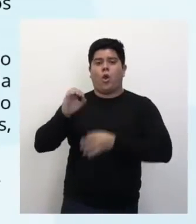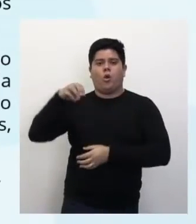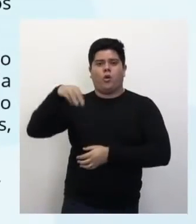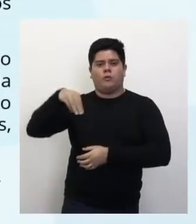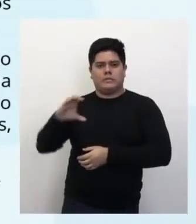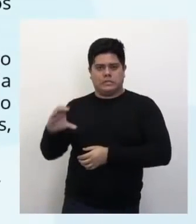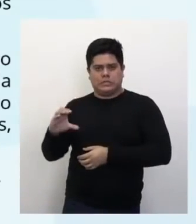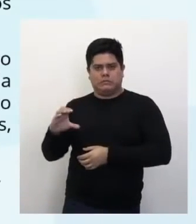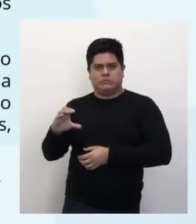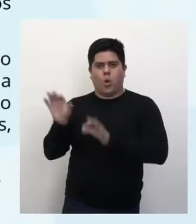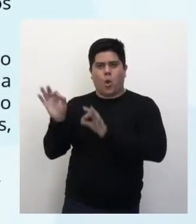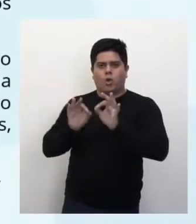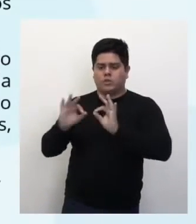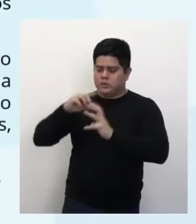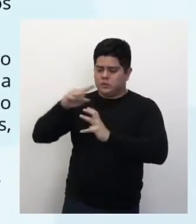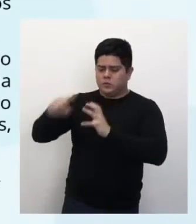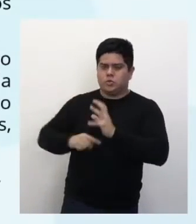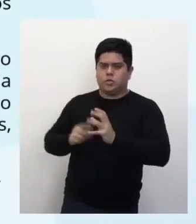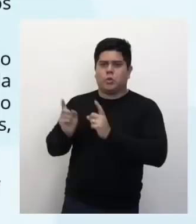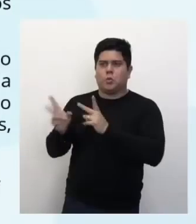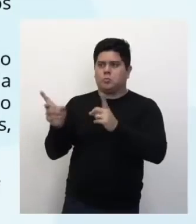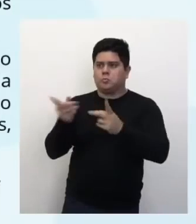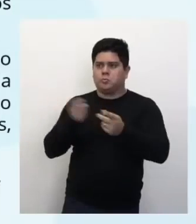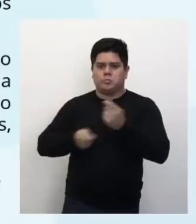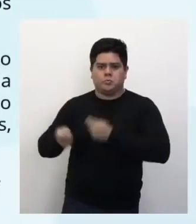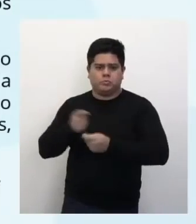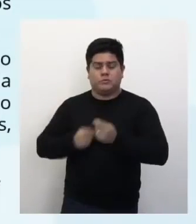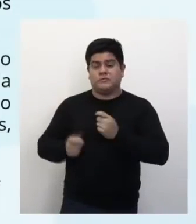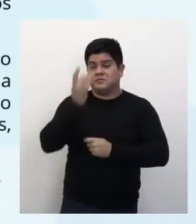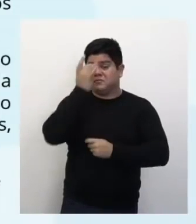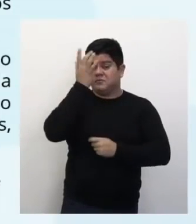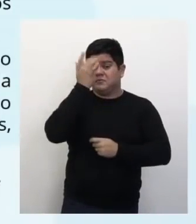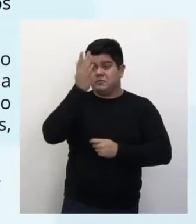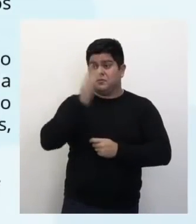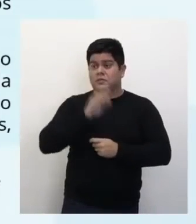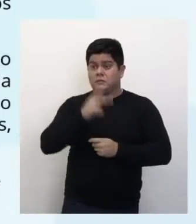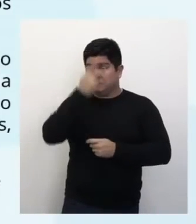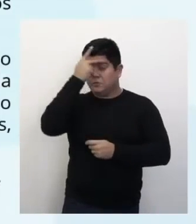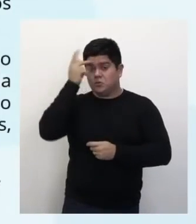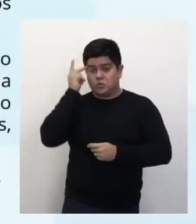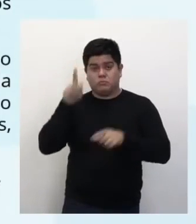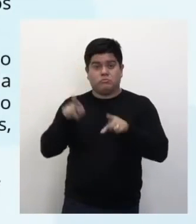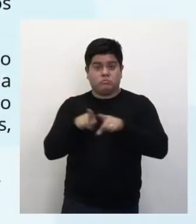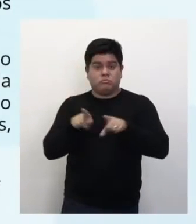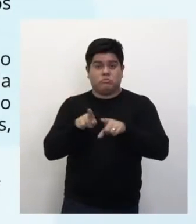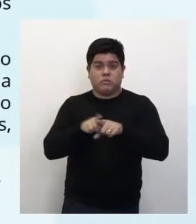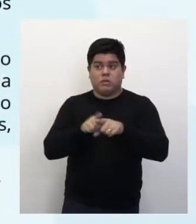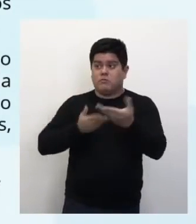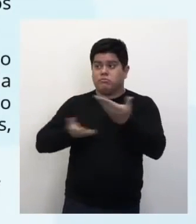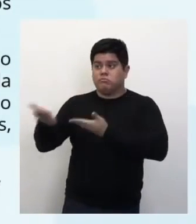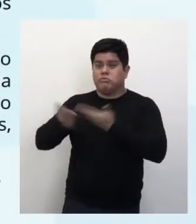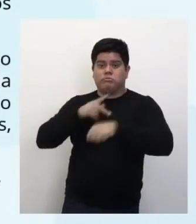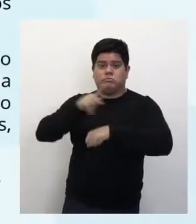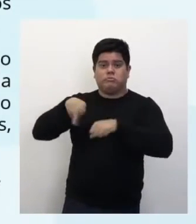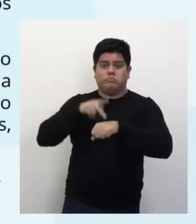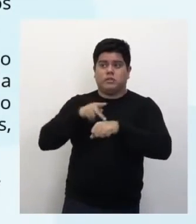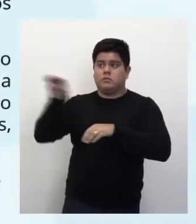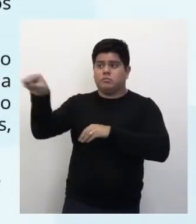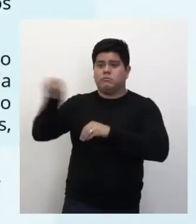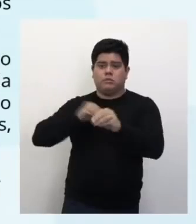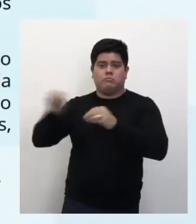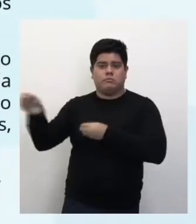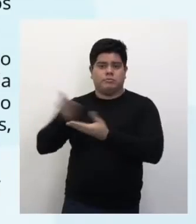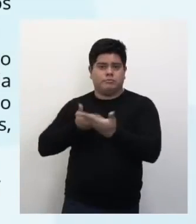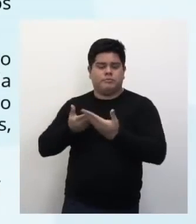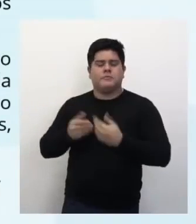é a OMC, facilidade de trânsito de pessoas e bens entre os diversos países do mundo,